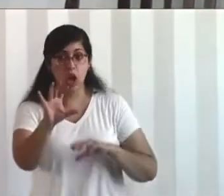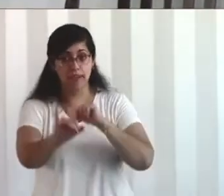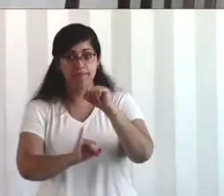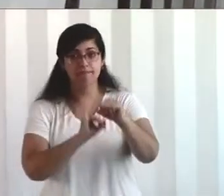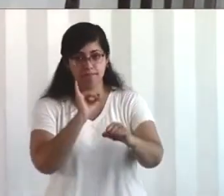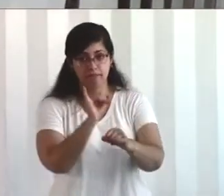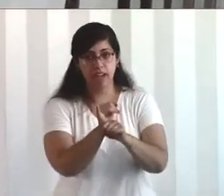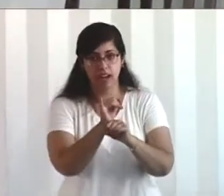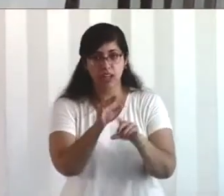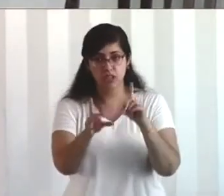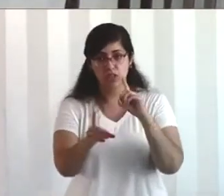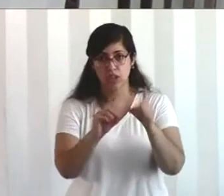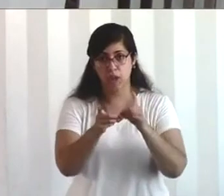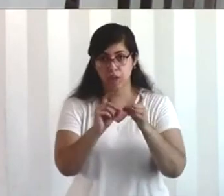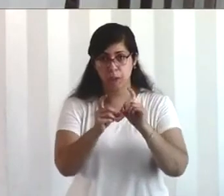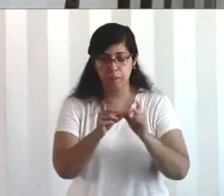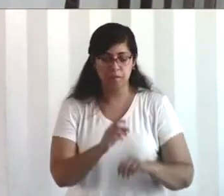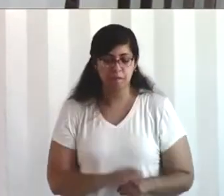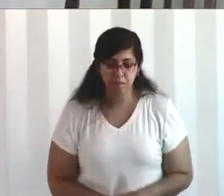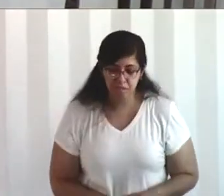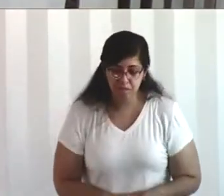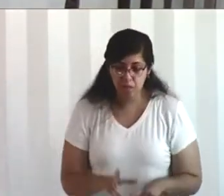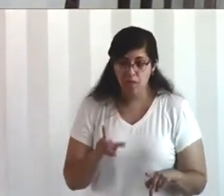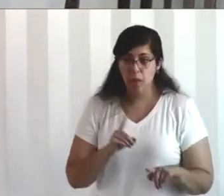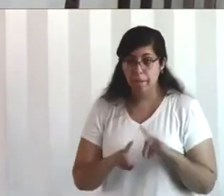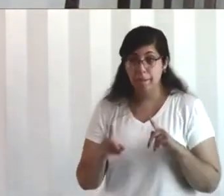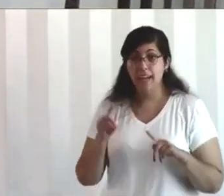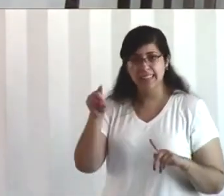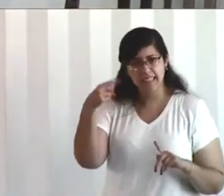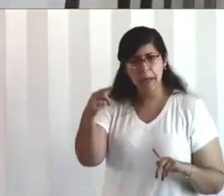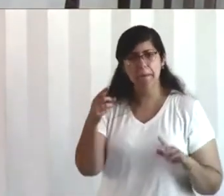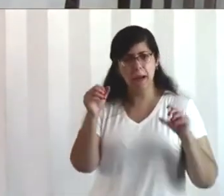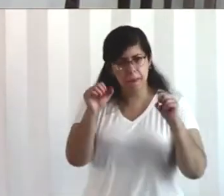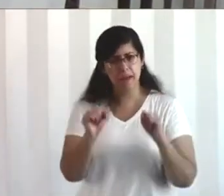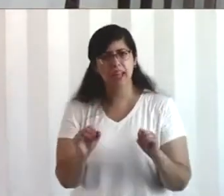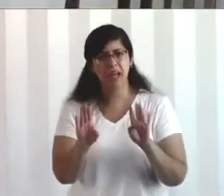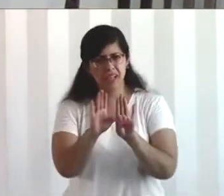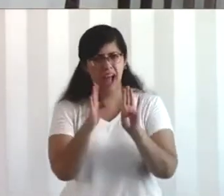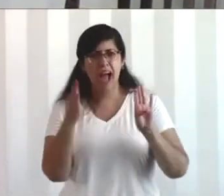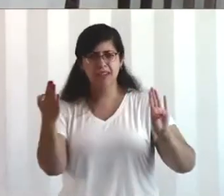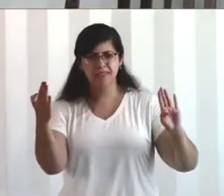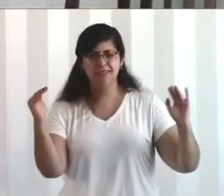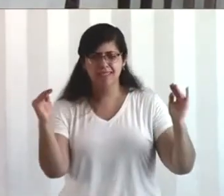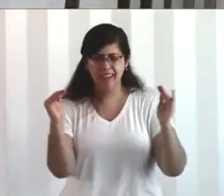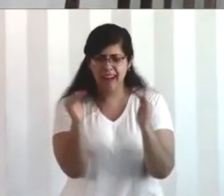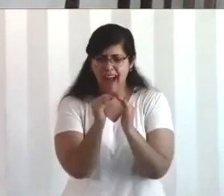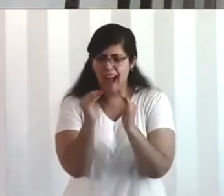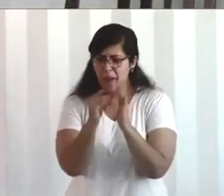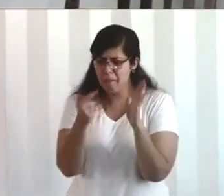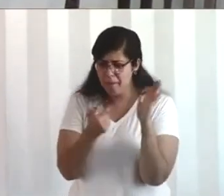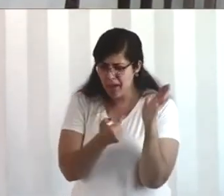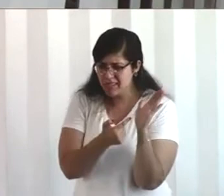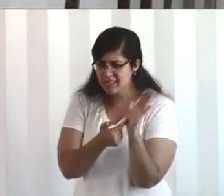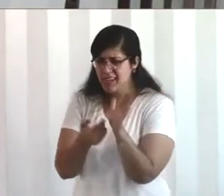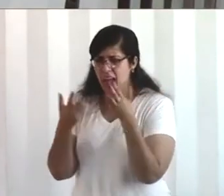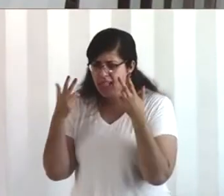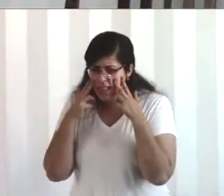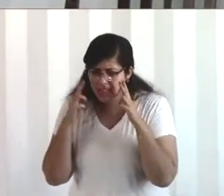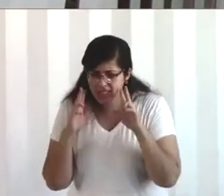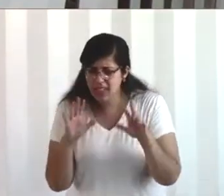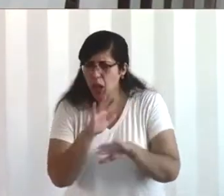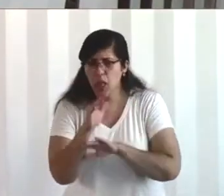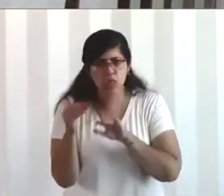virtual, mas já nós poderemos abrir as nossas casas. Nós precisamos mostrar, testemunhar aos eleitos,